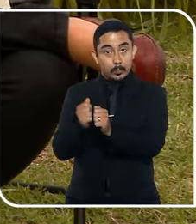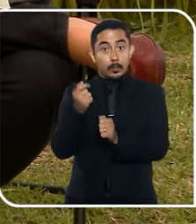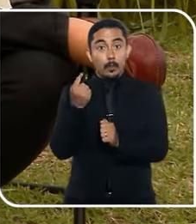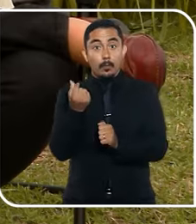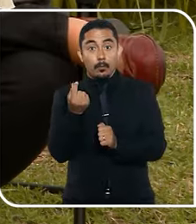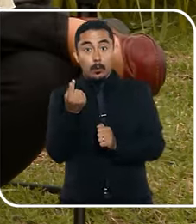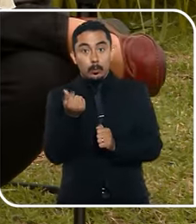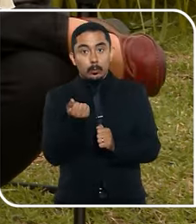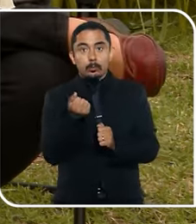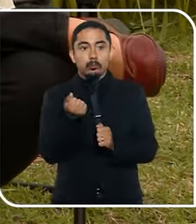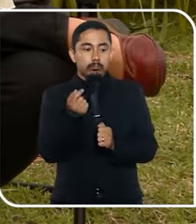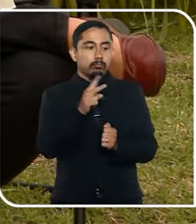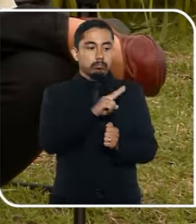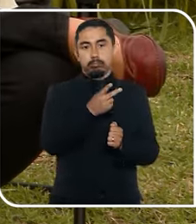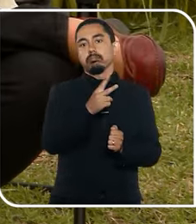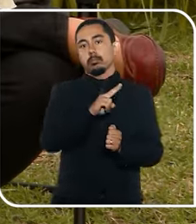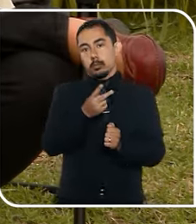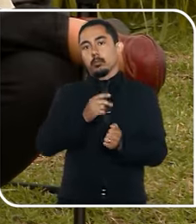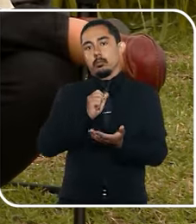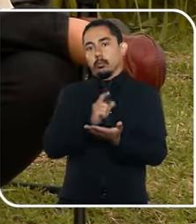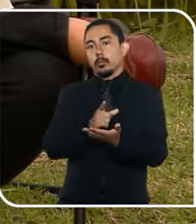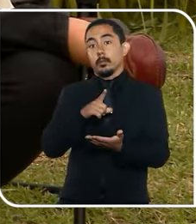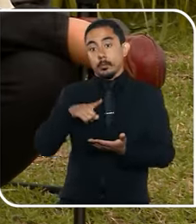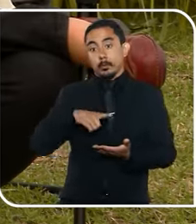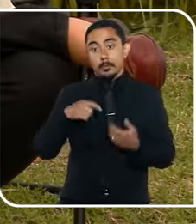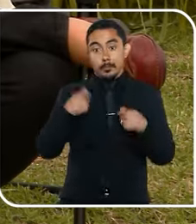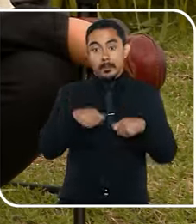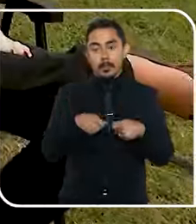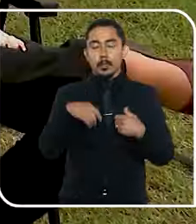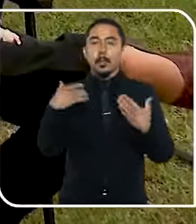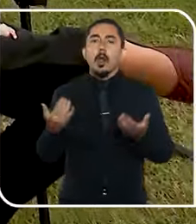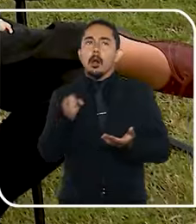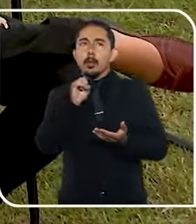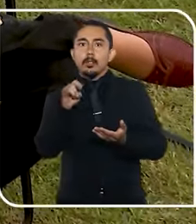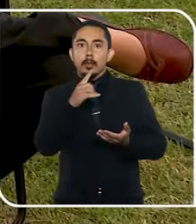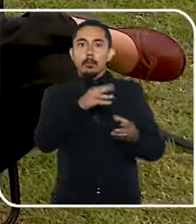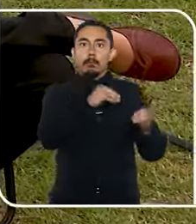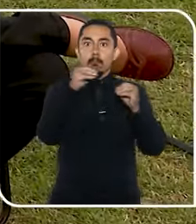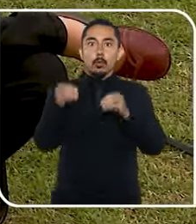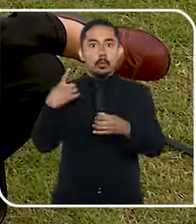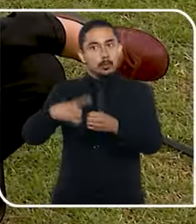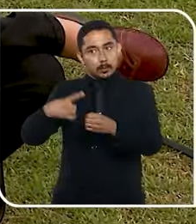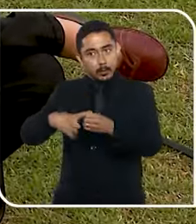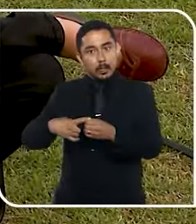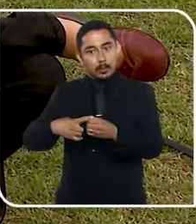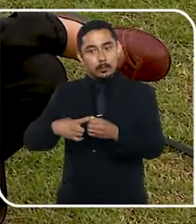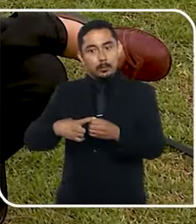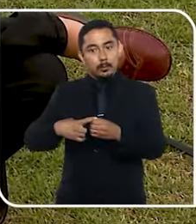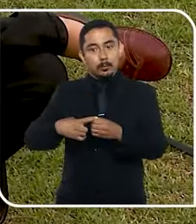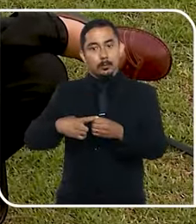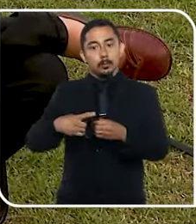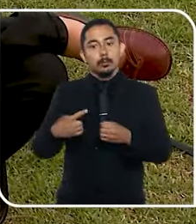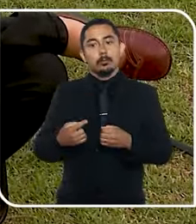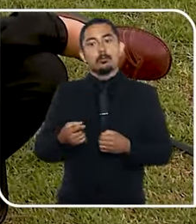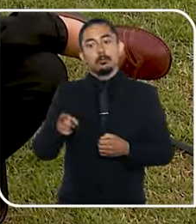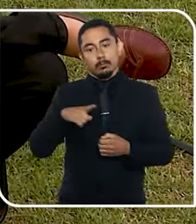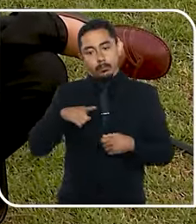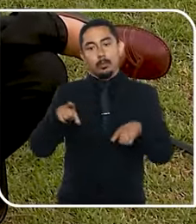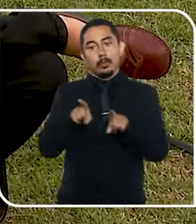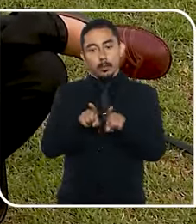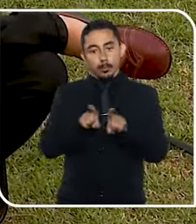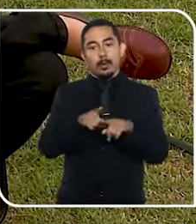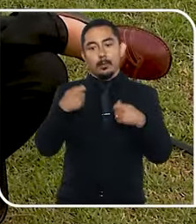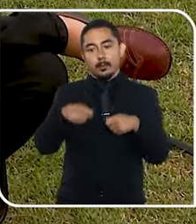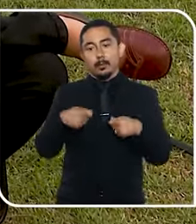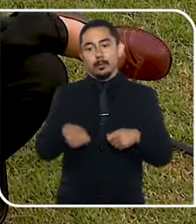custos continuarão sendo compartilhados, mesmo nessa hipótese. Você pegar, mudar de cidade... Era o que eu estava pensando. Ele concordando, não. Foi o que eu pensei